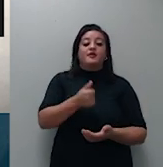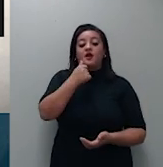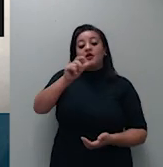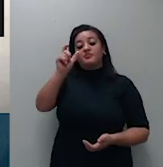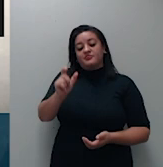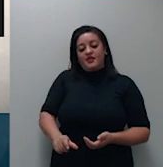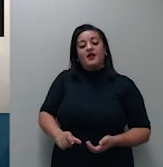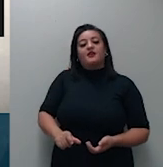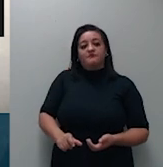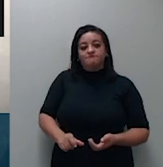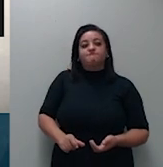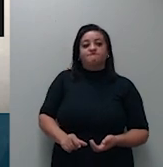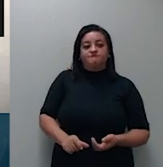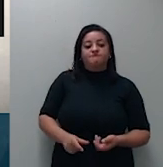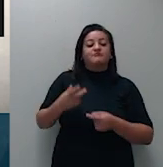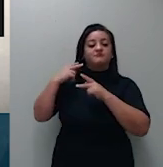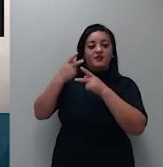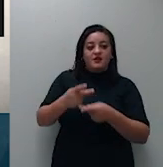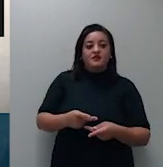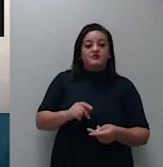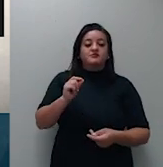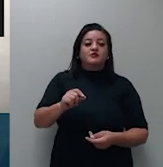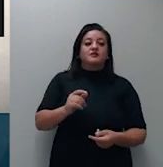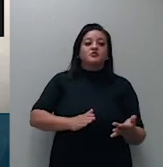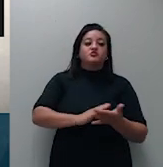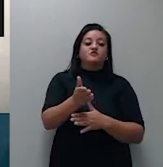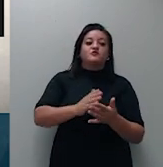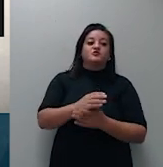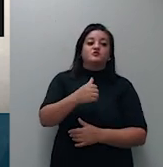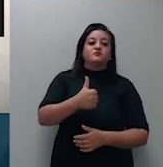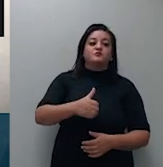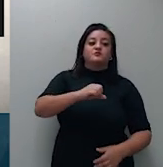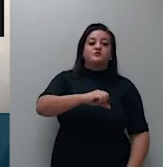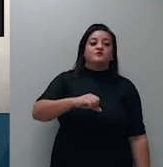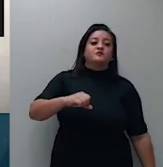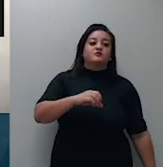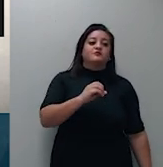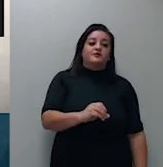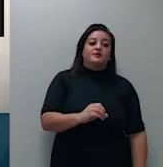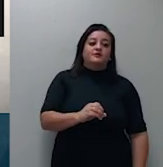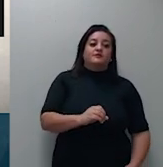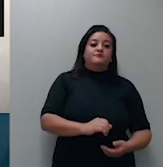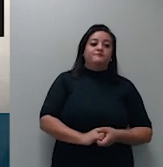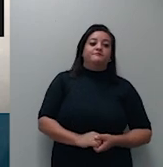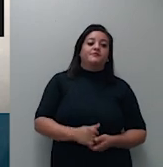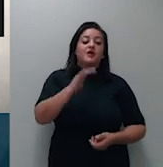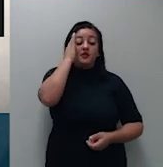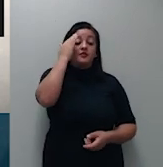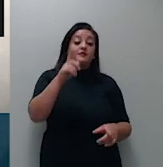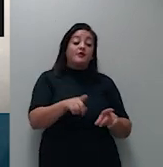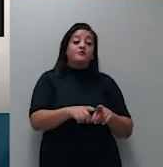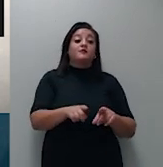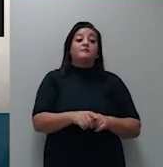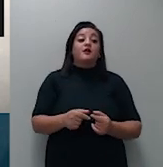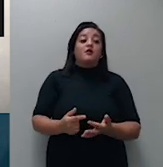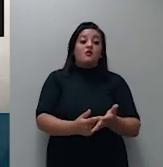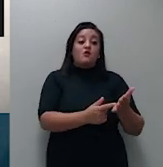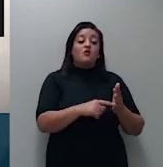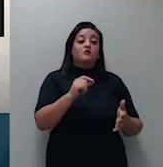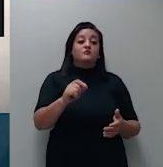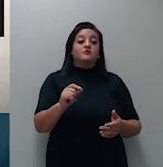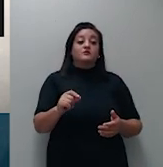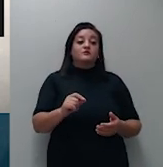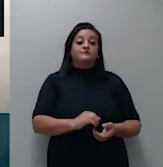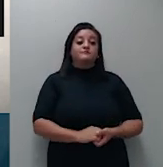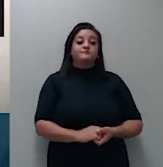daquela instituidora daquela herança que foram partilhar de 1990 entendeu então o